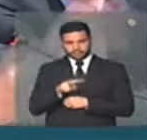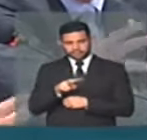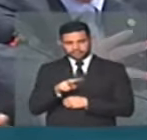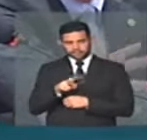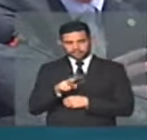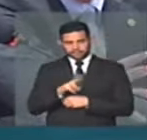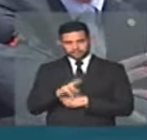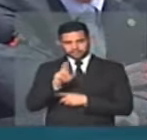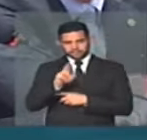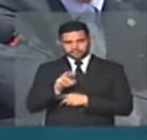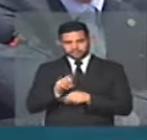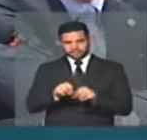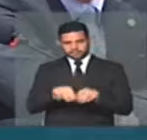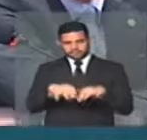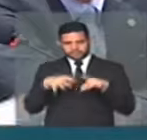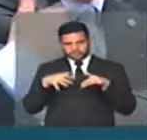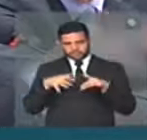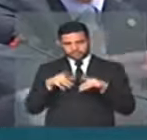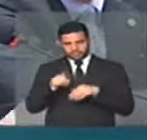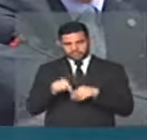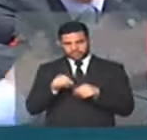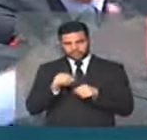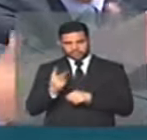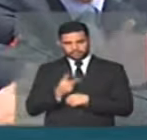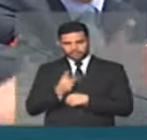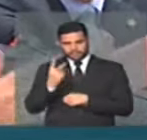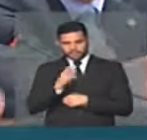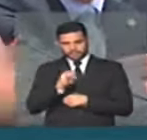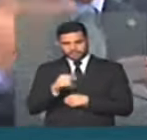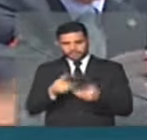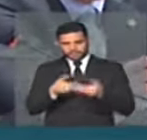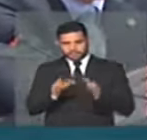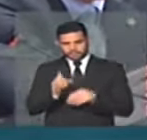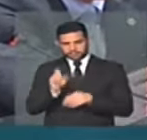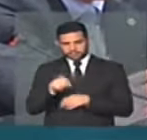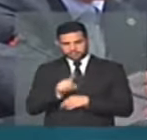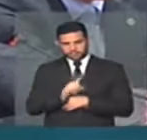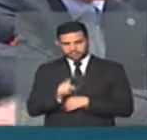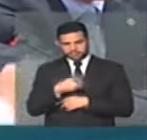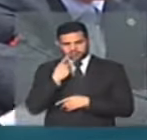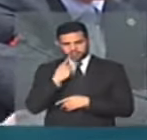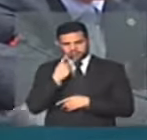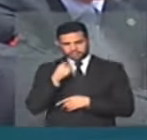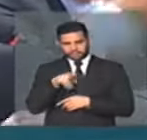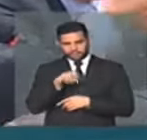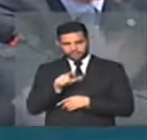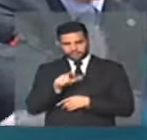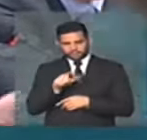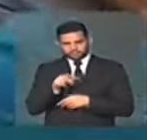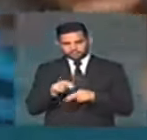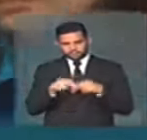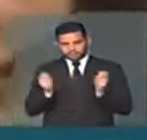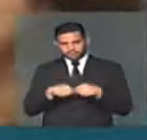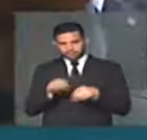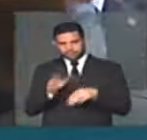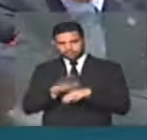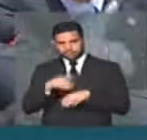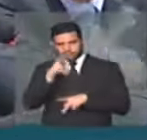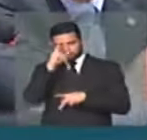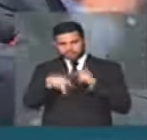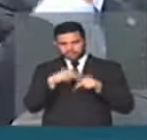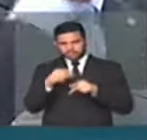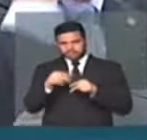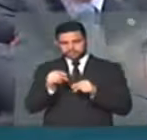verificar se o papel do parlamento era válido e se ele tinha que estar aberto ou não, como disse o deputado Molon, Muito possivelmente a